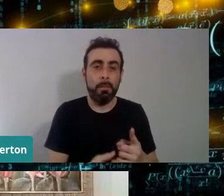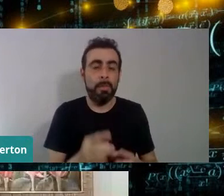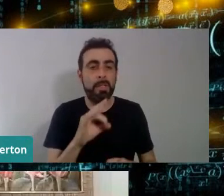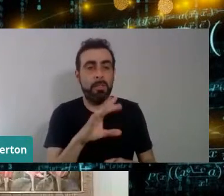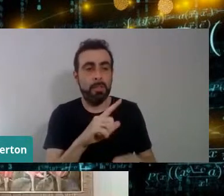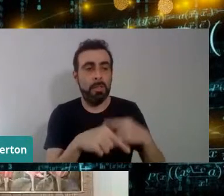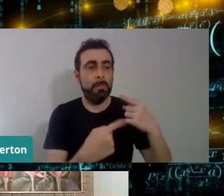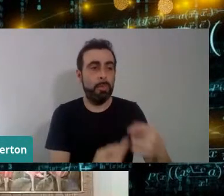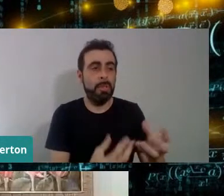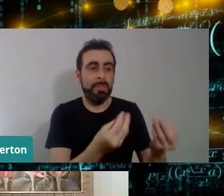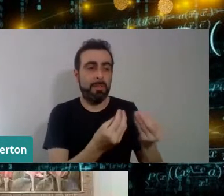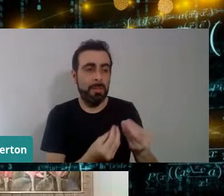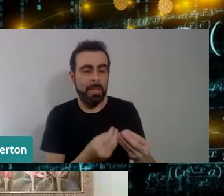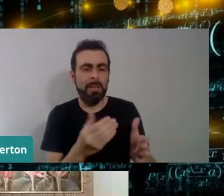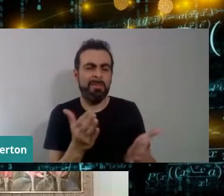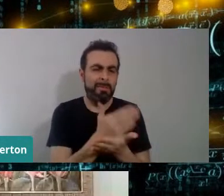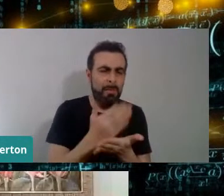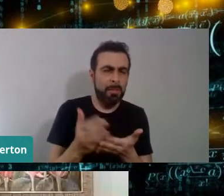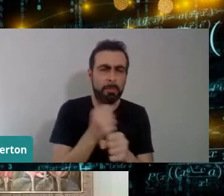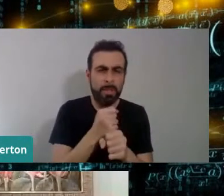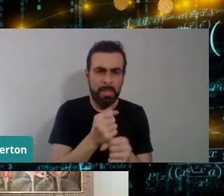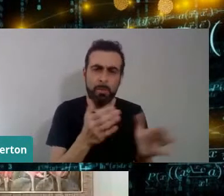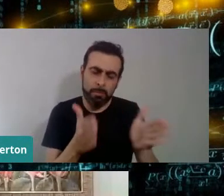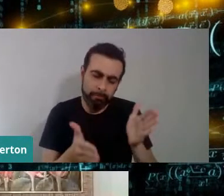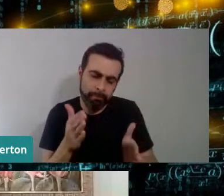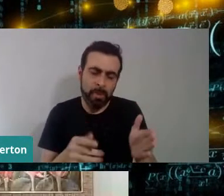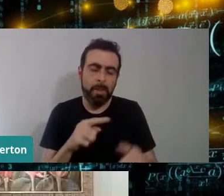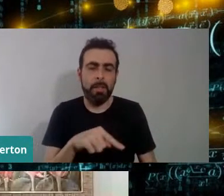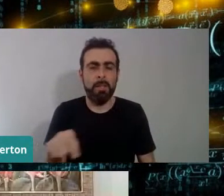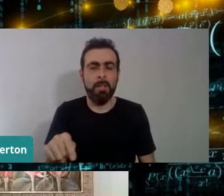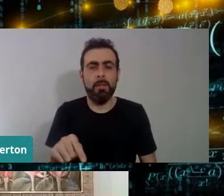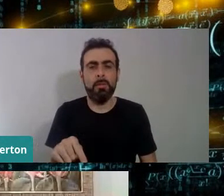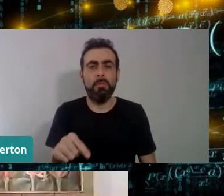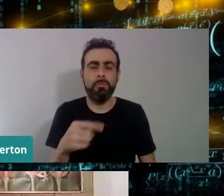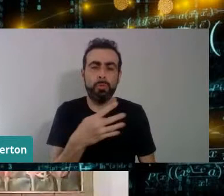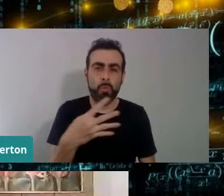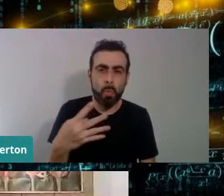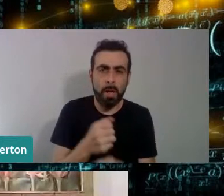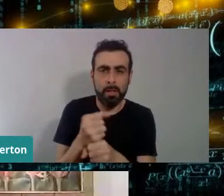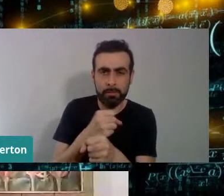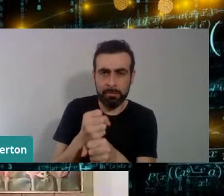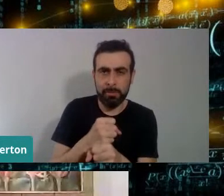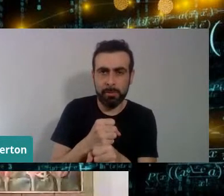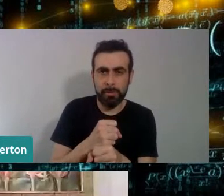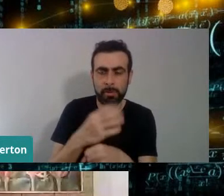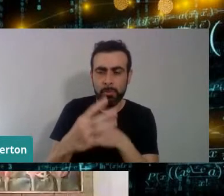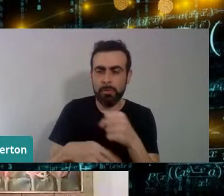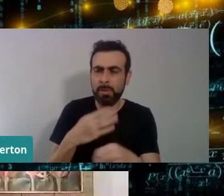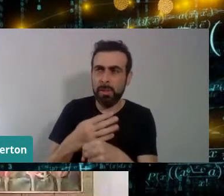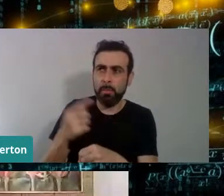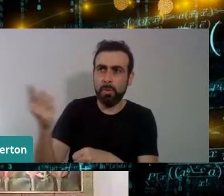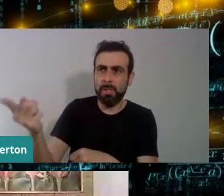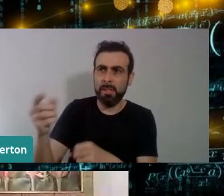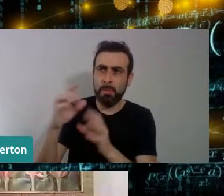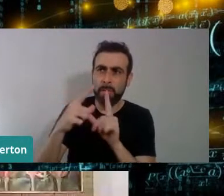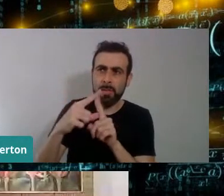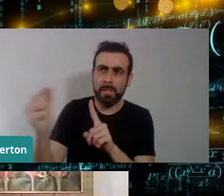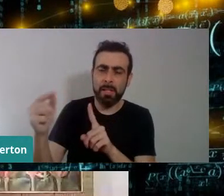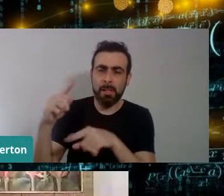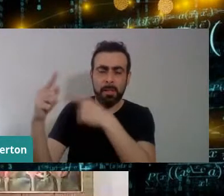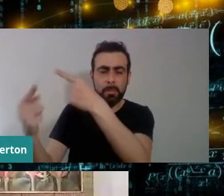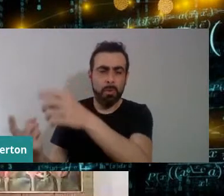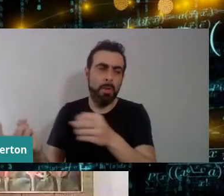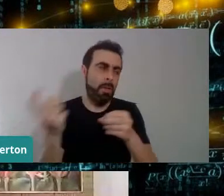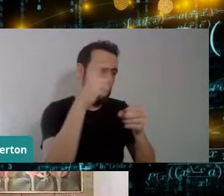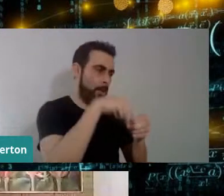licença-prêmio, uma opção de coisa, e fiquei mais ou menos uns 4 anos fora. Depois, quando eu voltei, aí só já